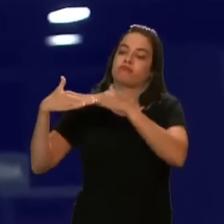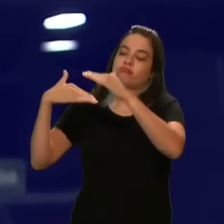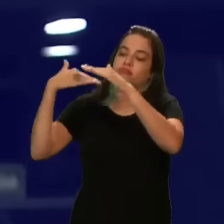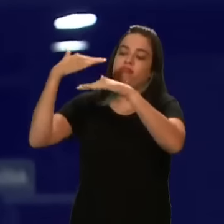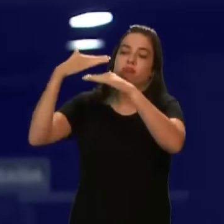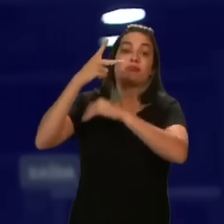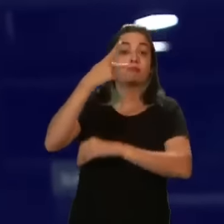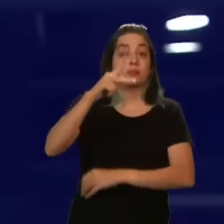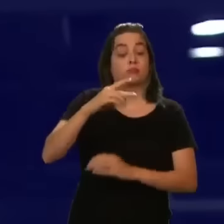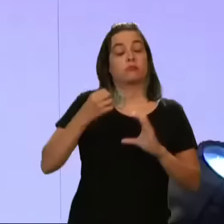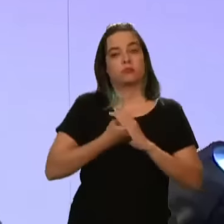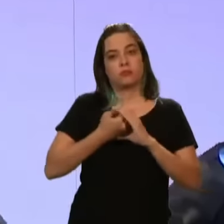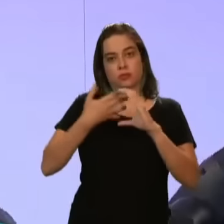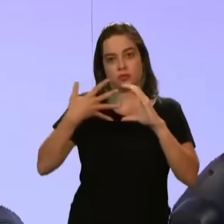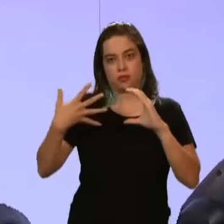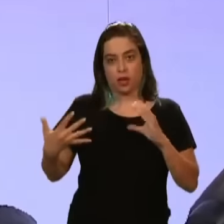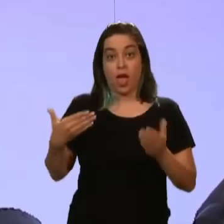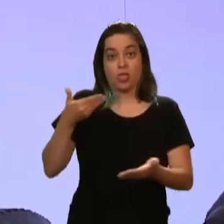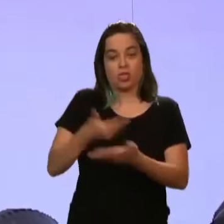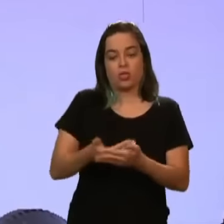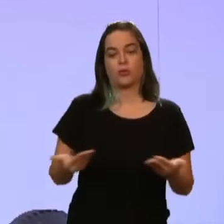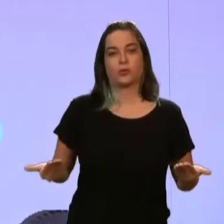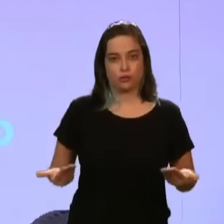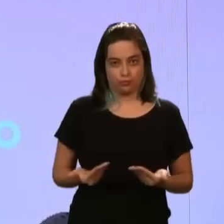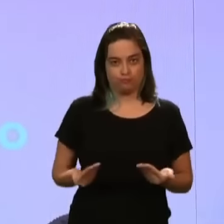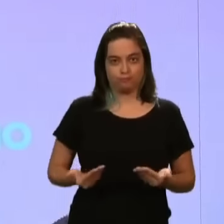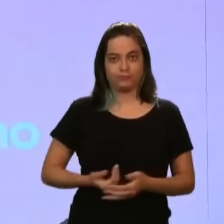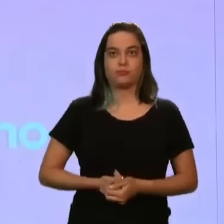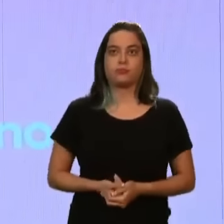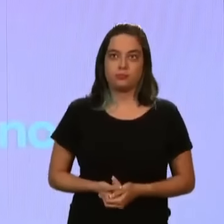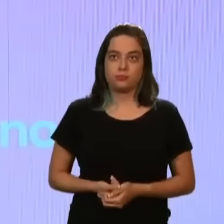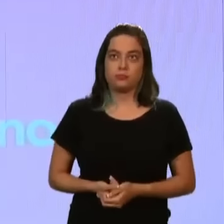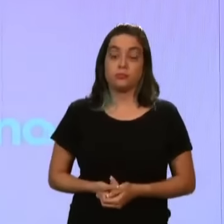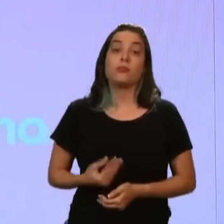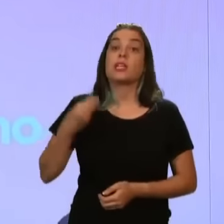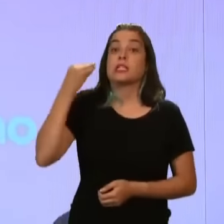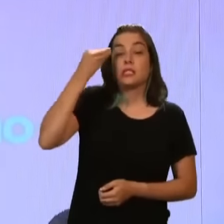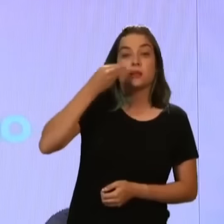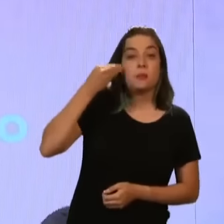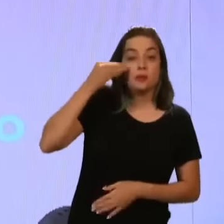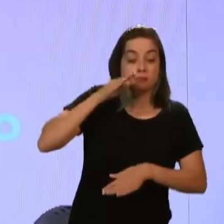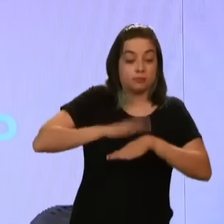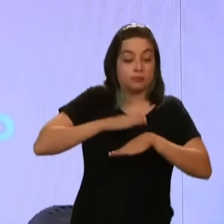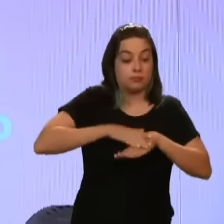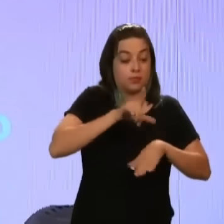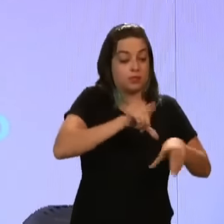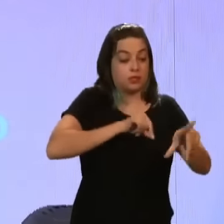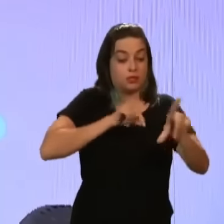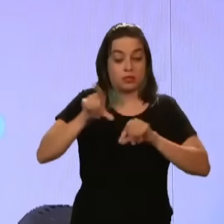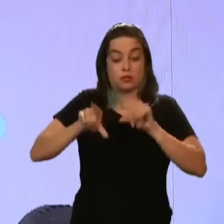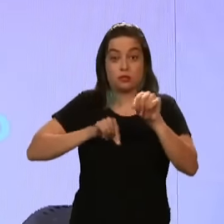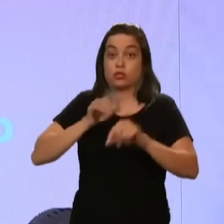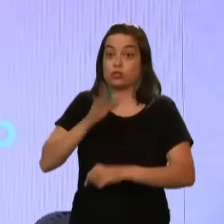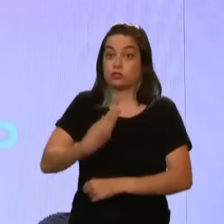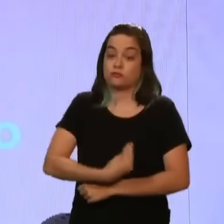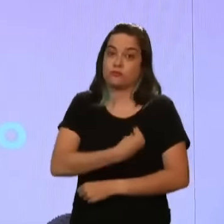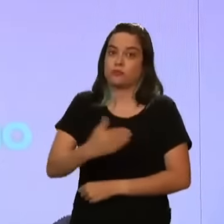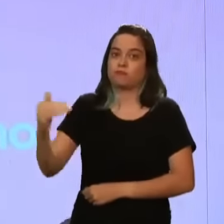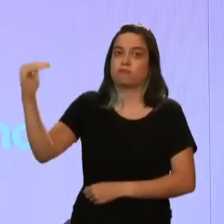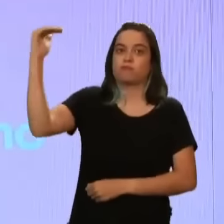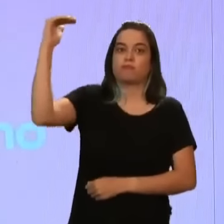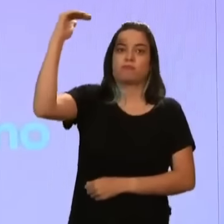quem você é até hoje. E as experiências e escolhas pessoais já na vida adulta